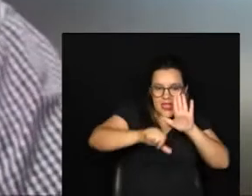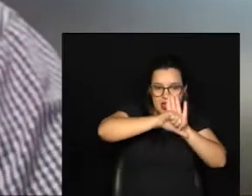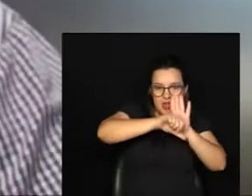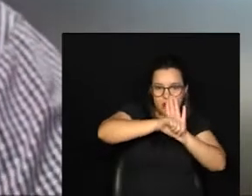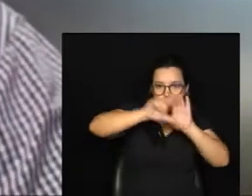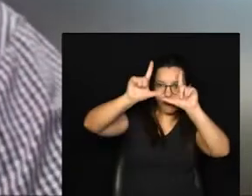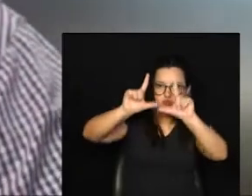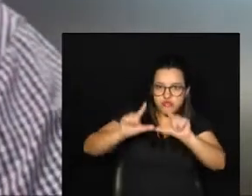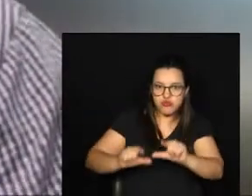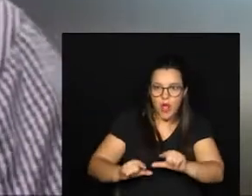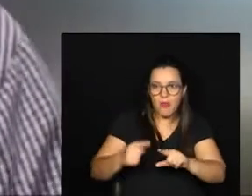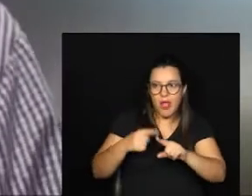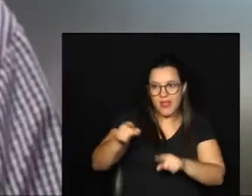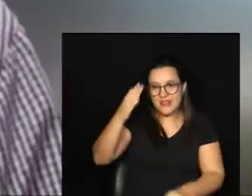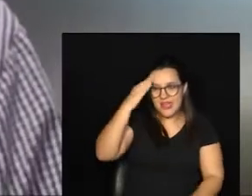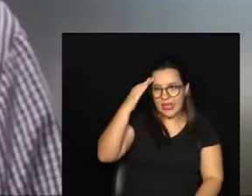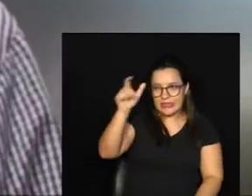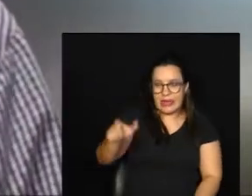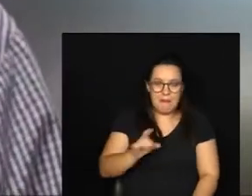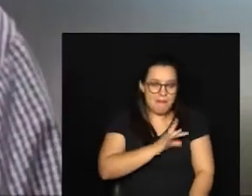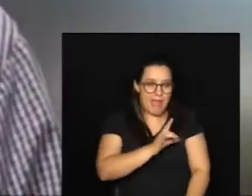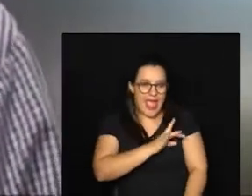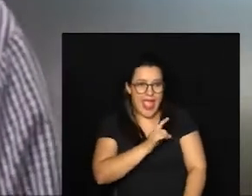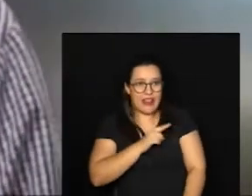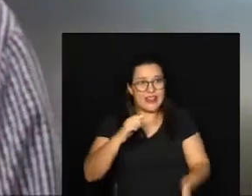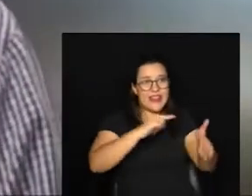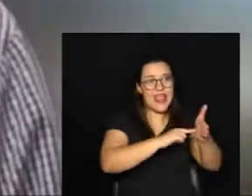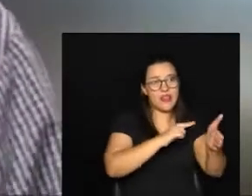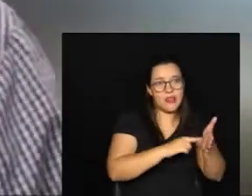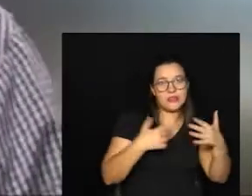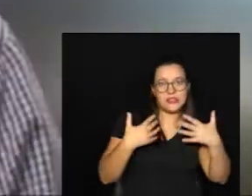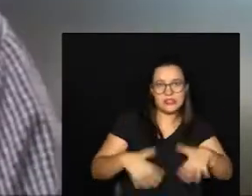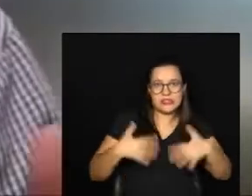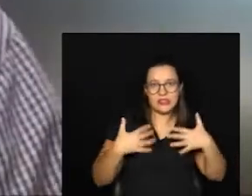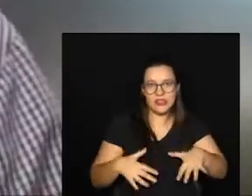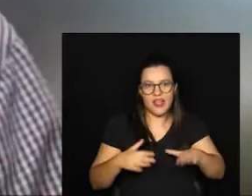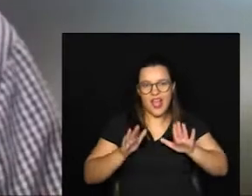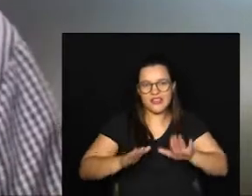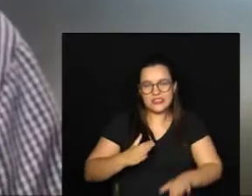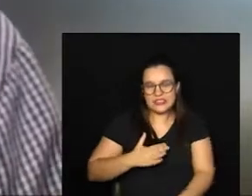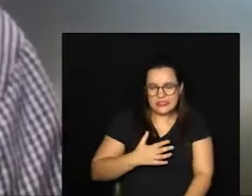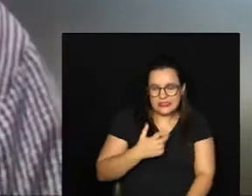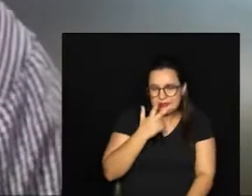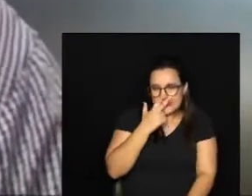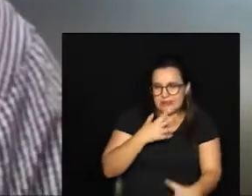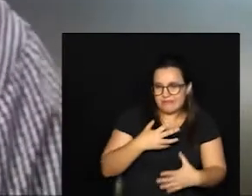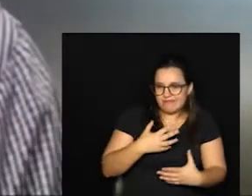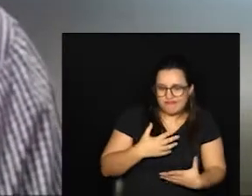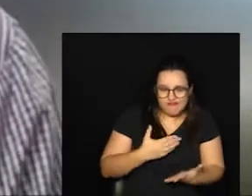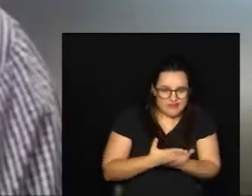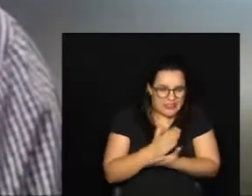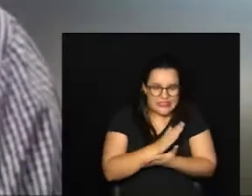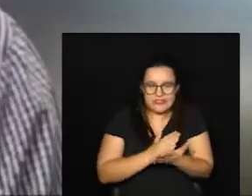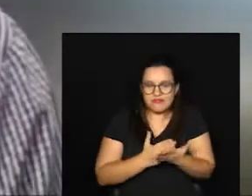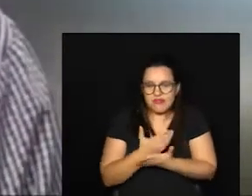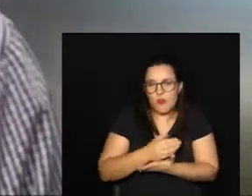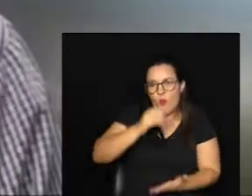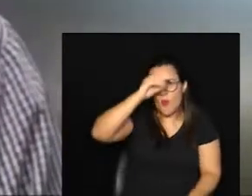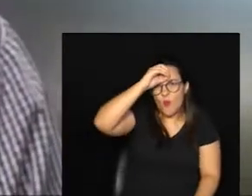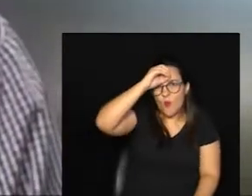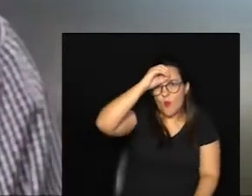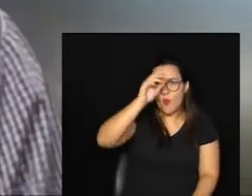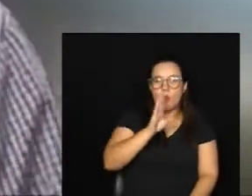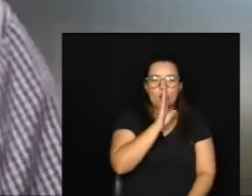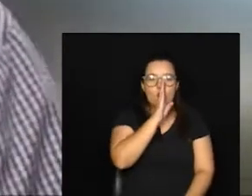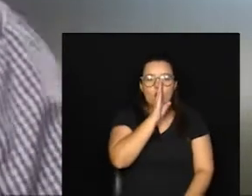a certeza da punição. A partir do momento que a mulher, seja por constrangimento ou seja por desinformação, ela não leva esses fatos à